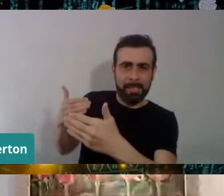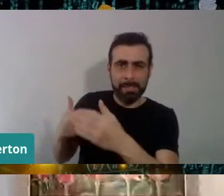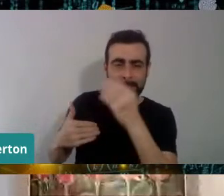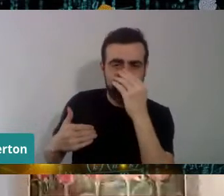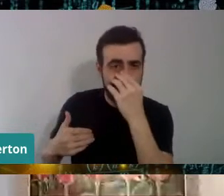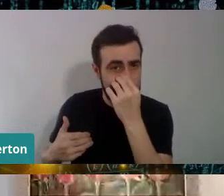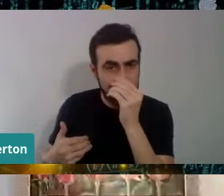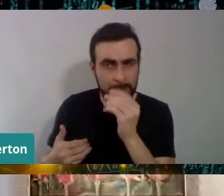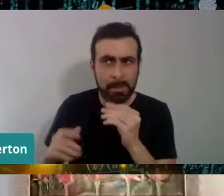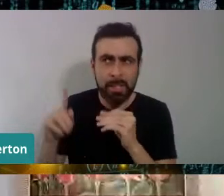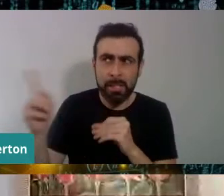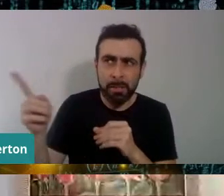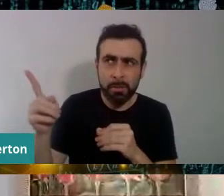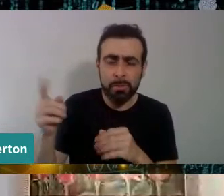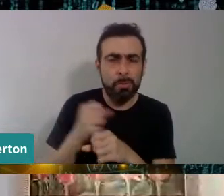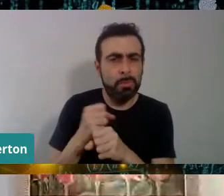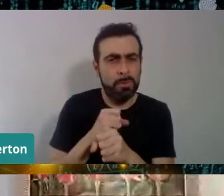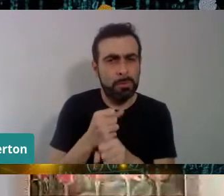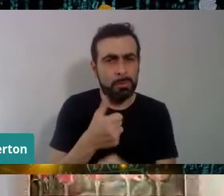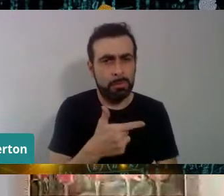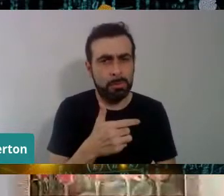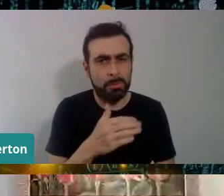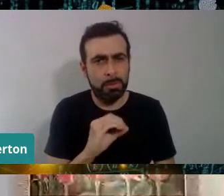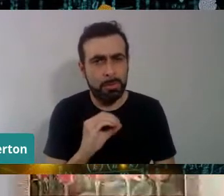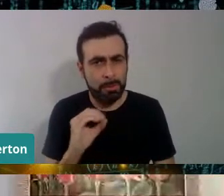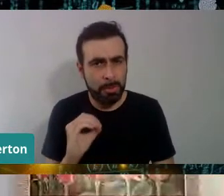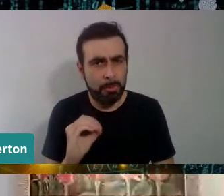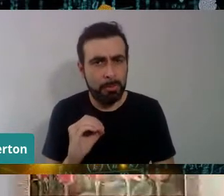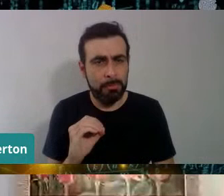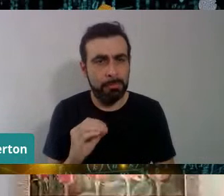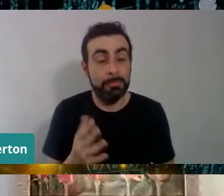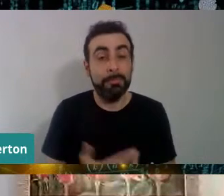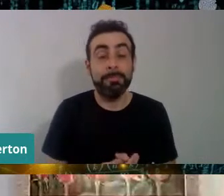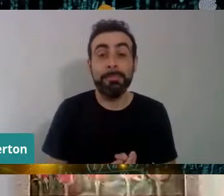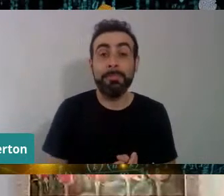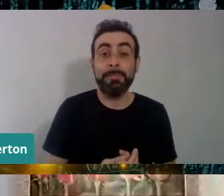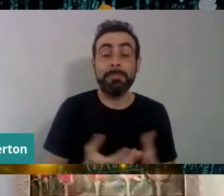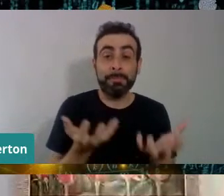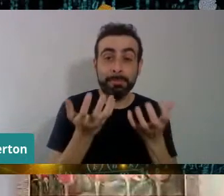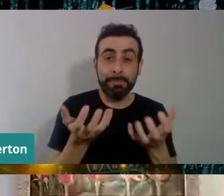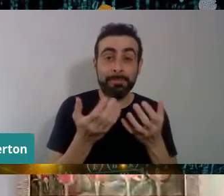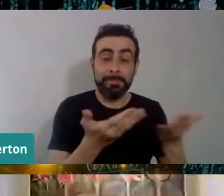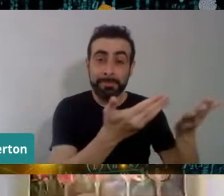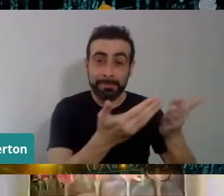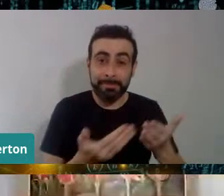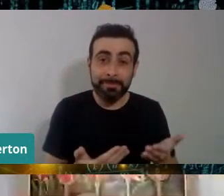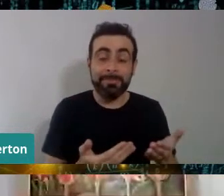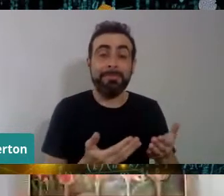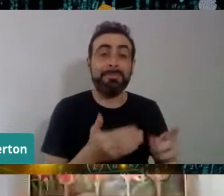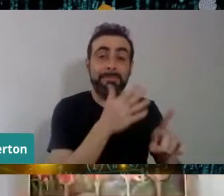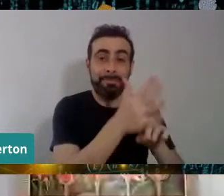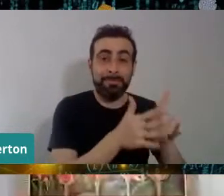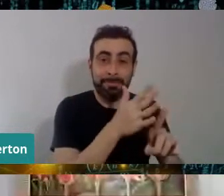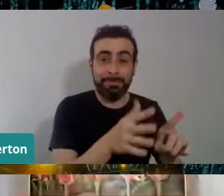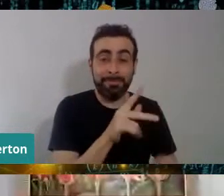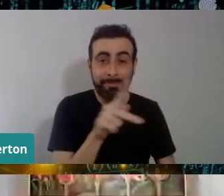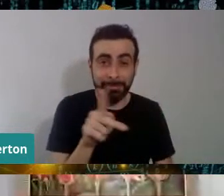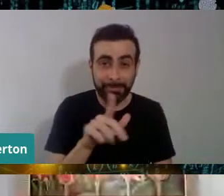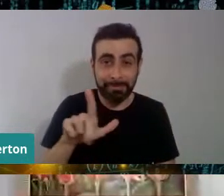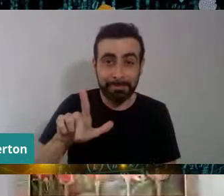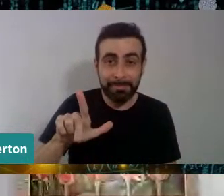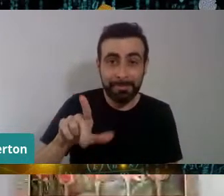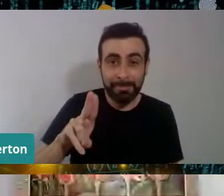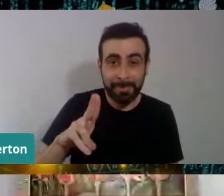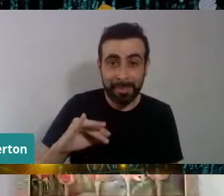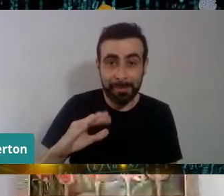ano 2000 convidar, isso. É, eu quero convidar também aqui para fazer parte conosco aqui do professor Luciano.